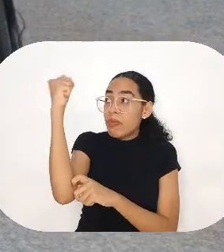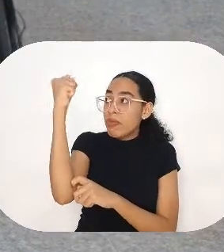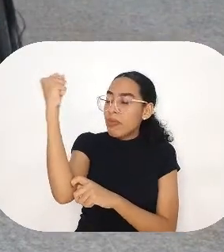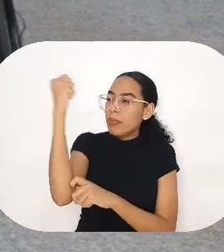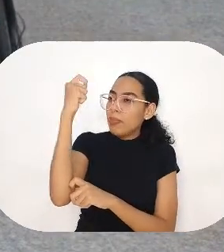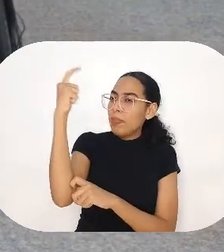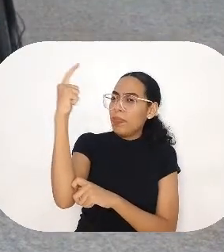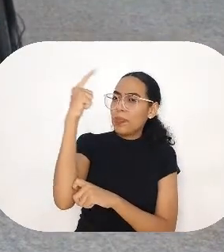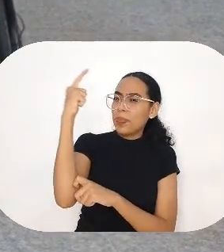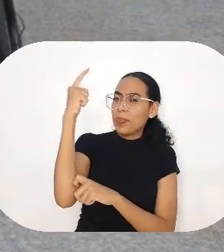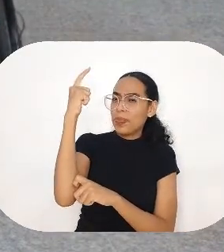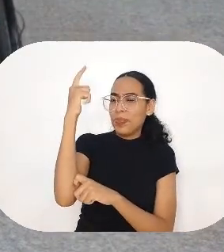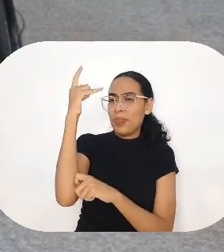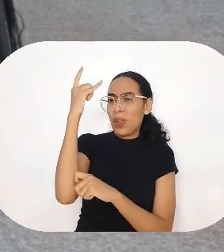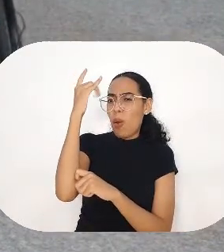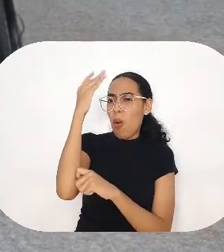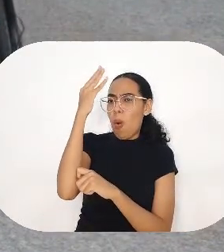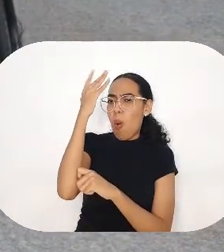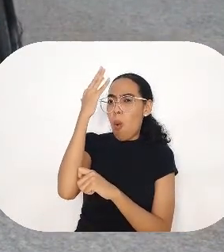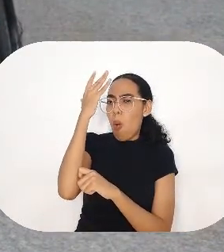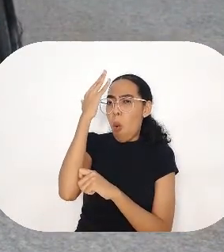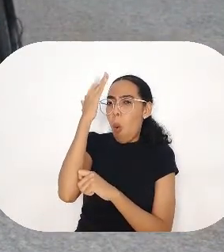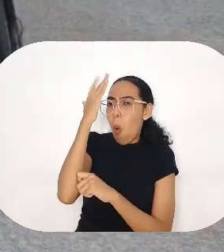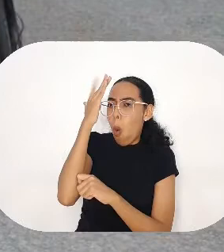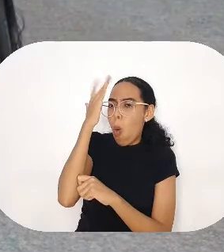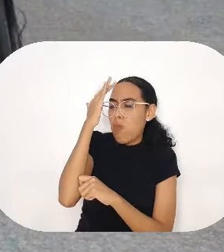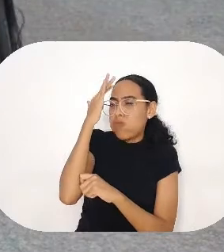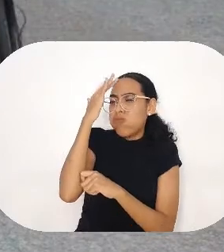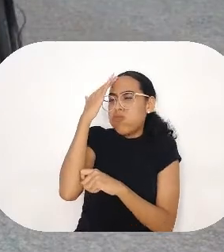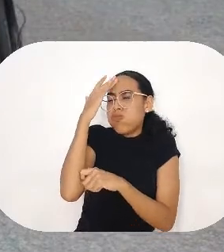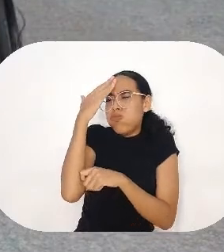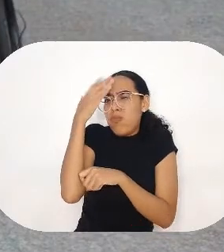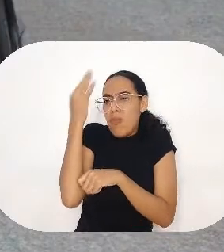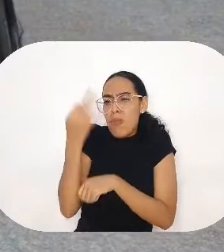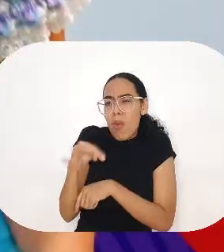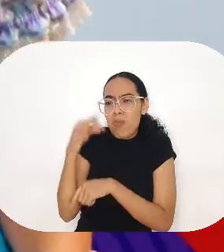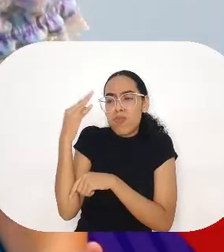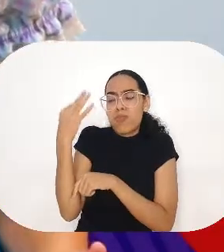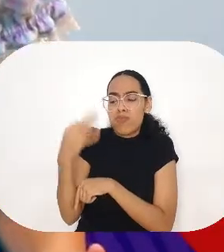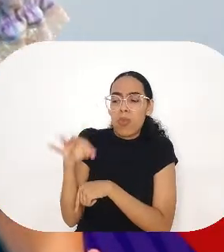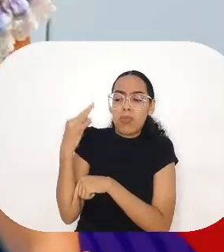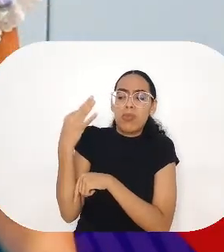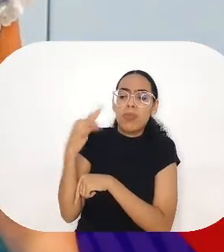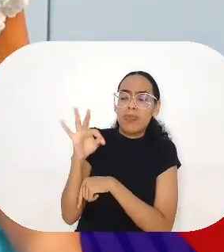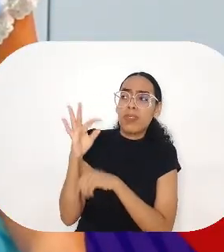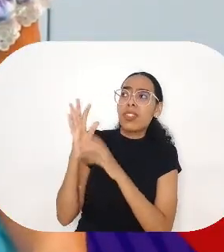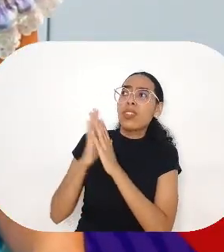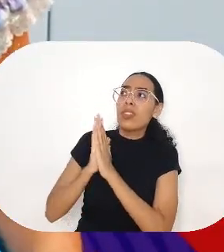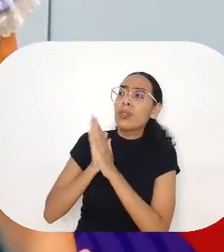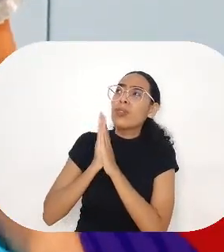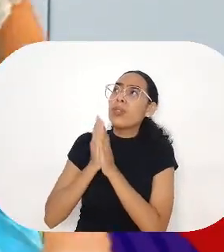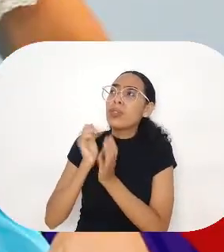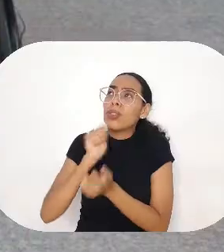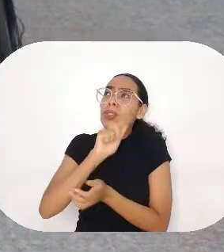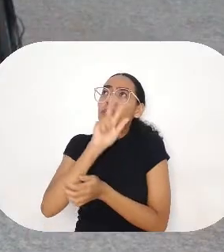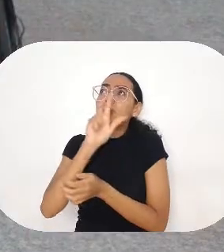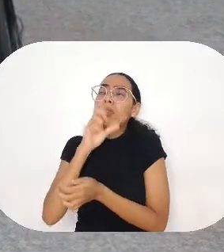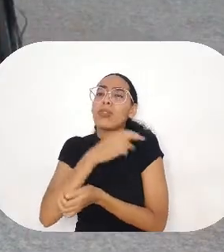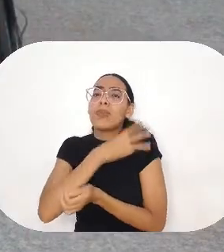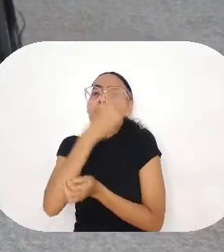Esquenta minha cabeça, Vixe Maria, não esqueça